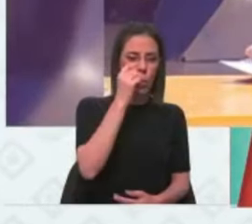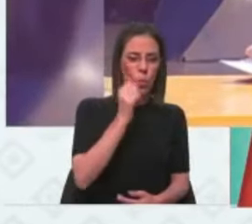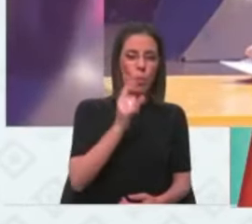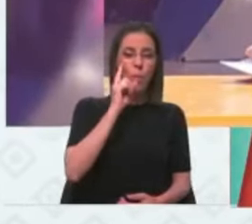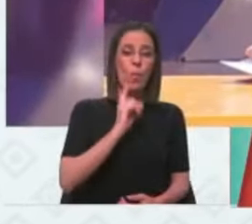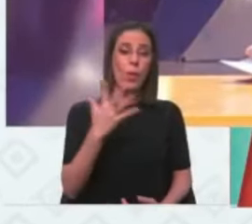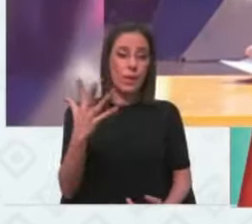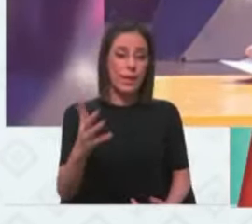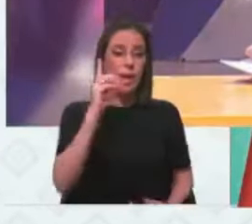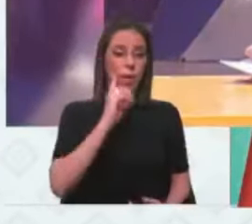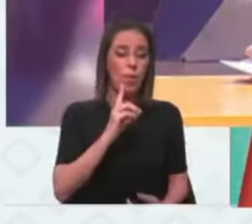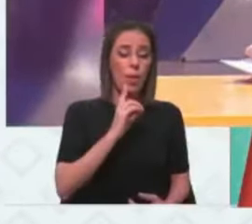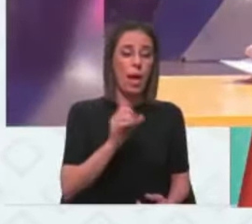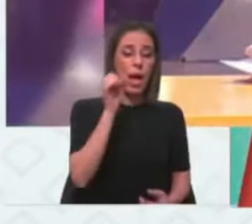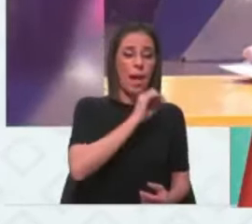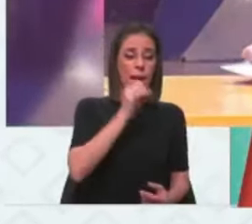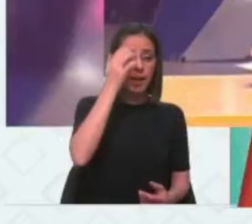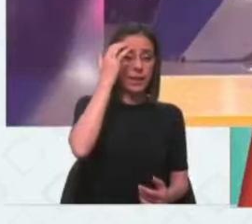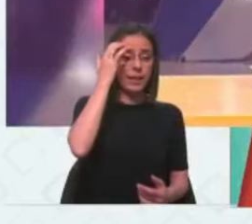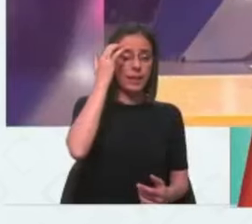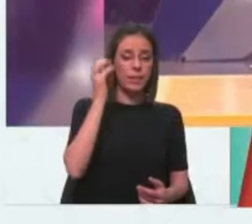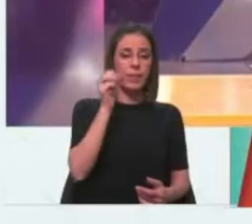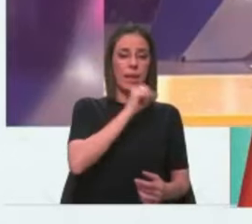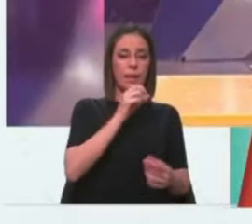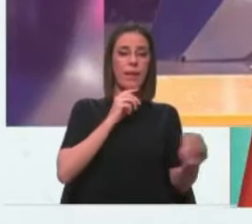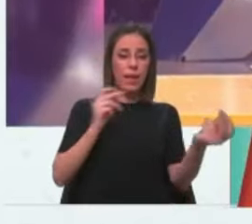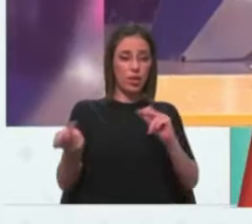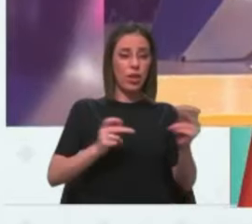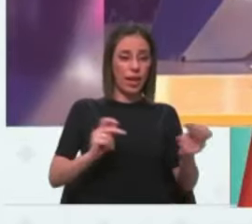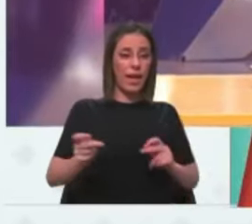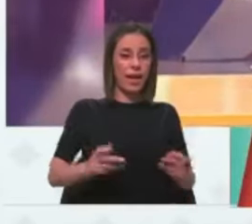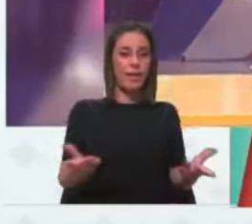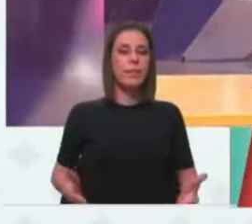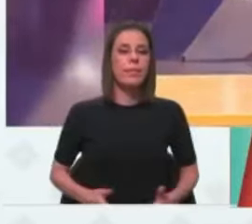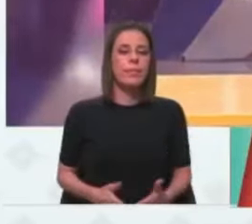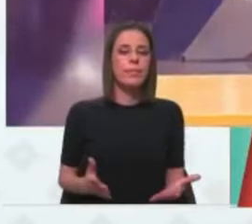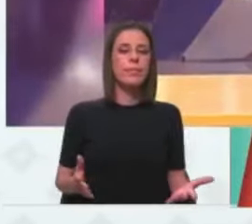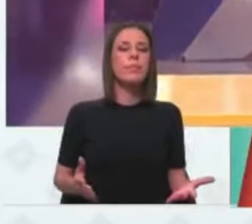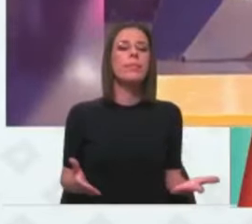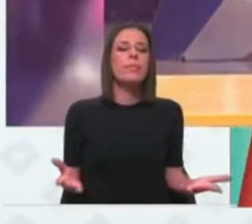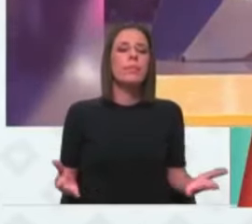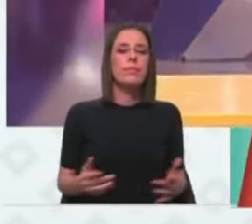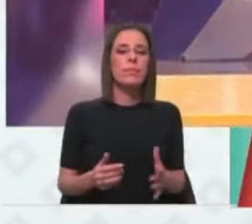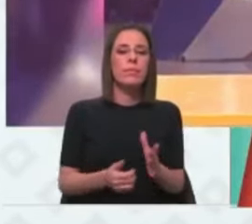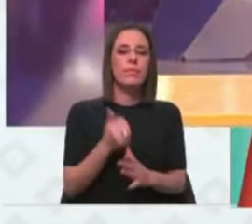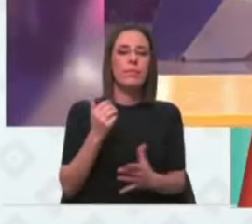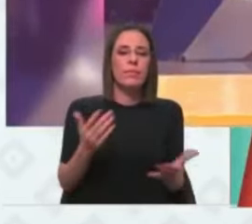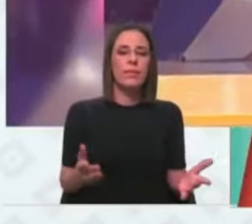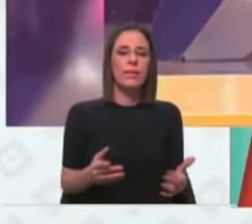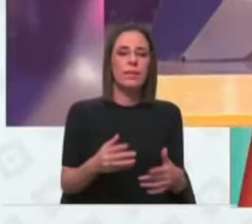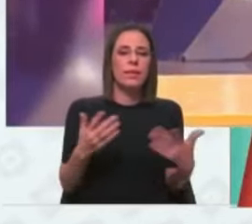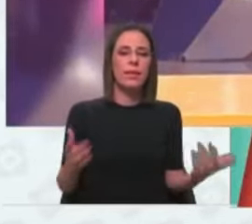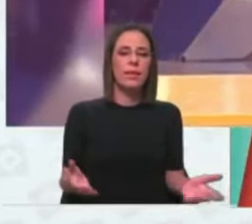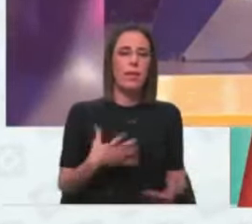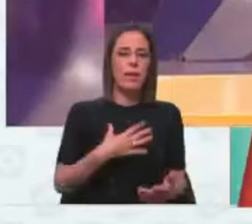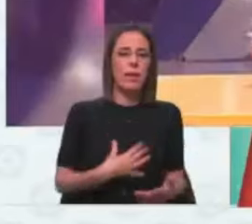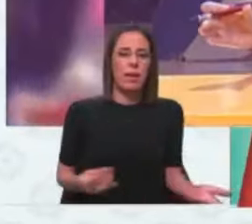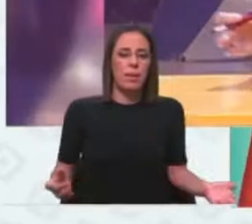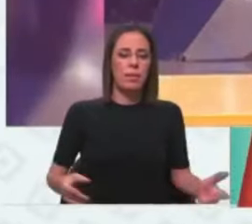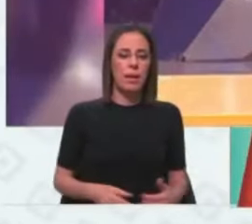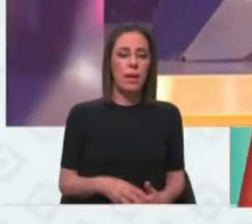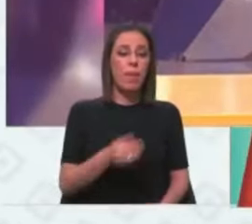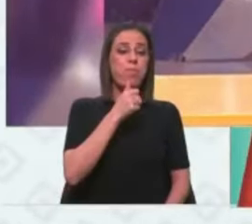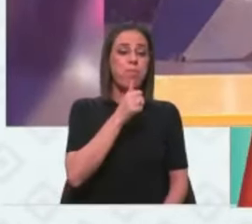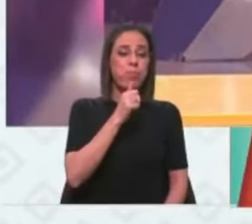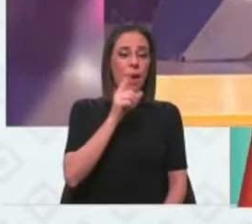5 mulheres a cantarem loucamente, à desgarrada, aquelas músicas. Portanto... ganhava... E havia muito aquele espírito